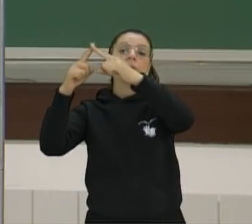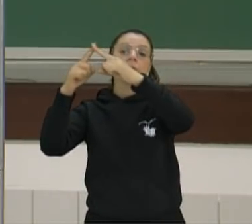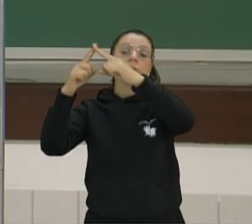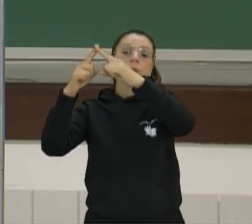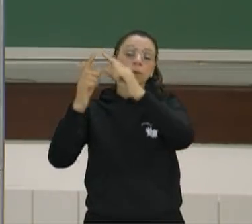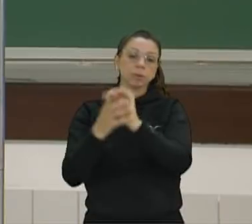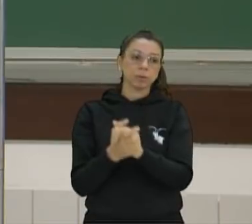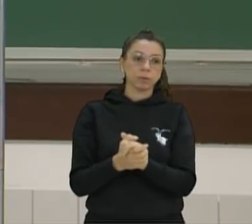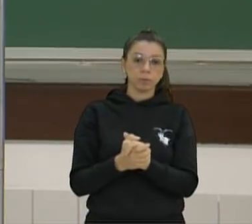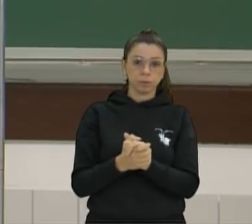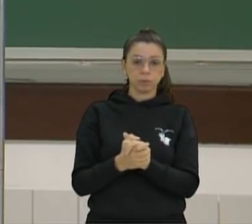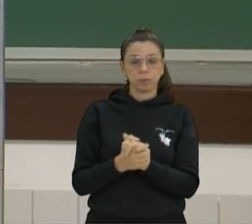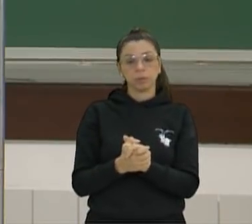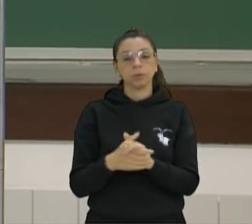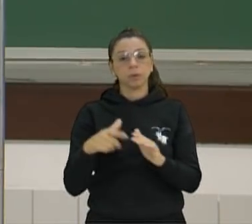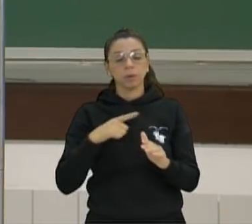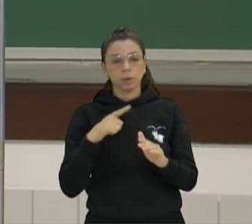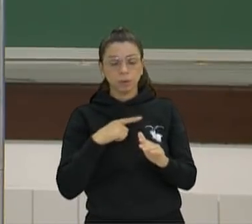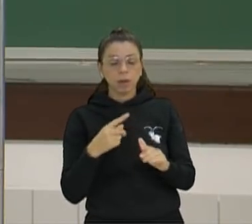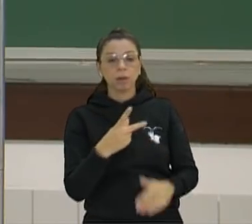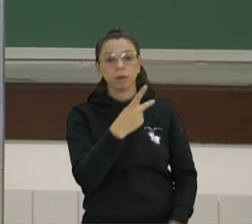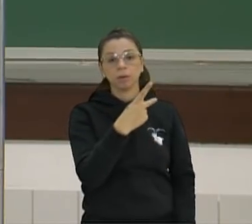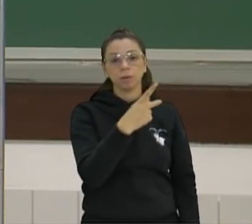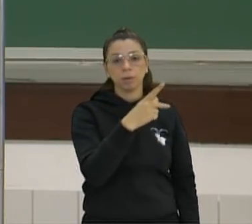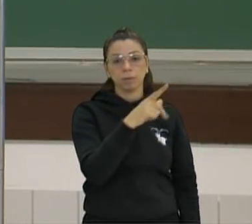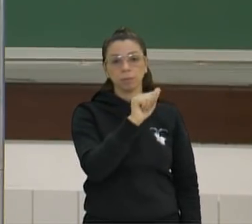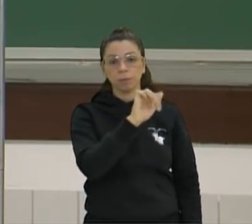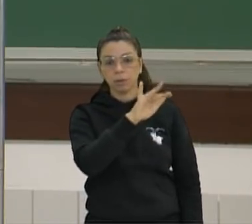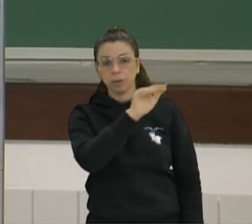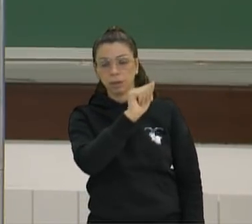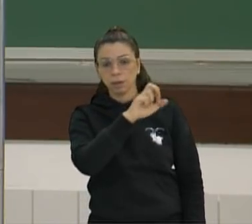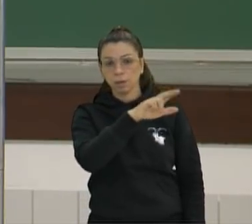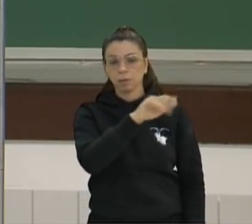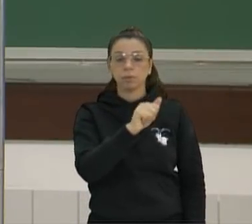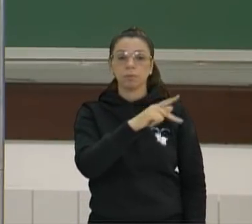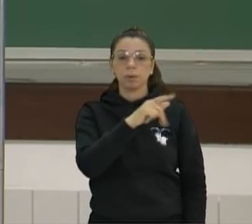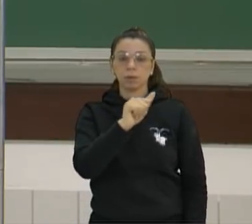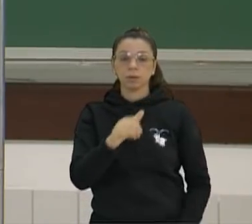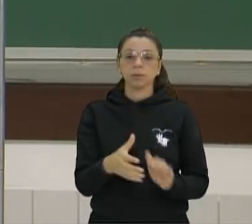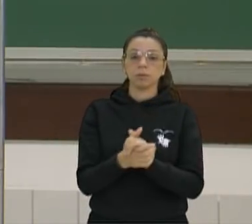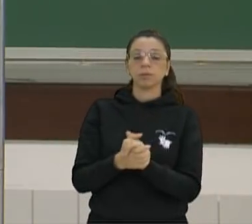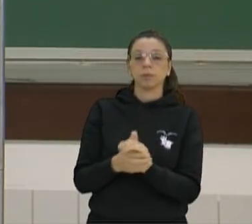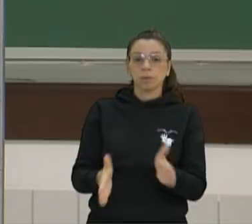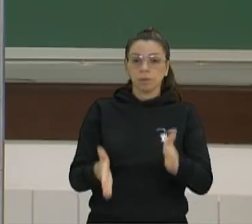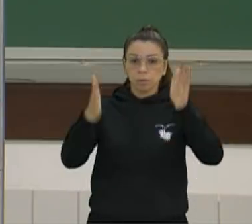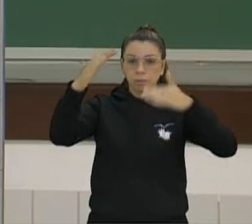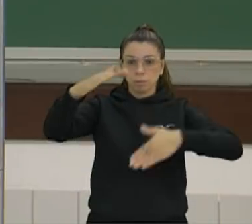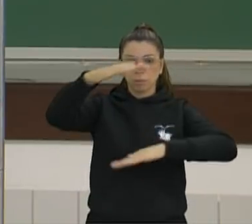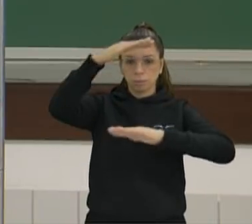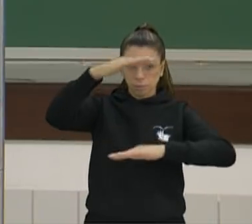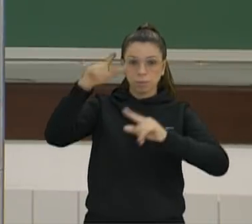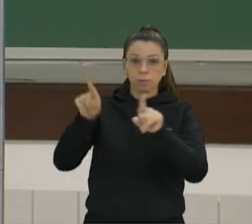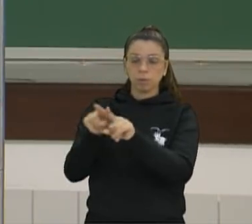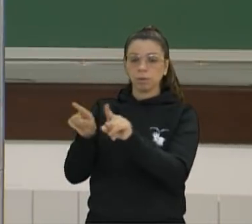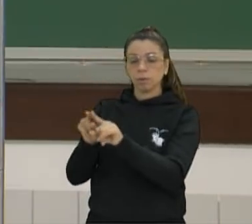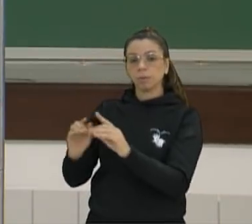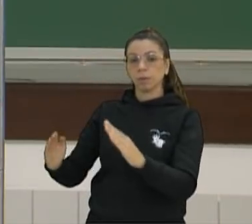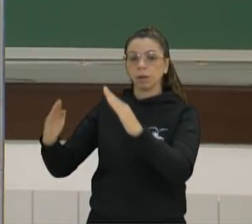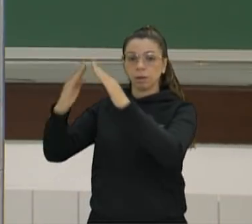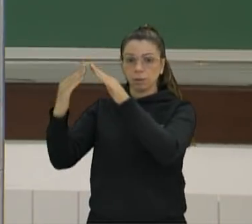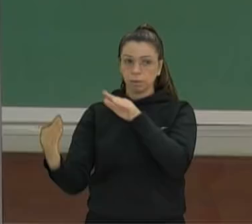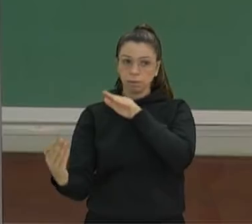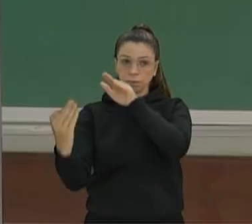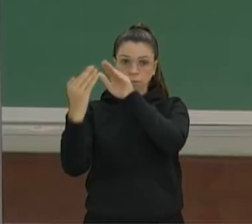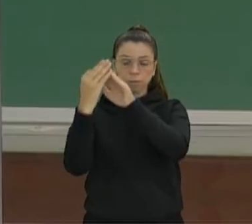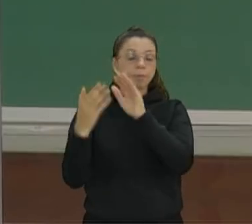tá? Então, nós temos poliedros de Platão, os prismas e as pirâmides, ok? O que nós